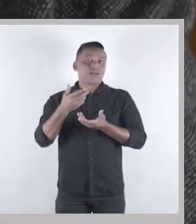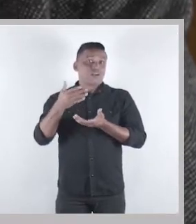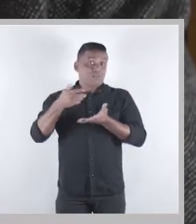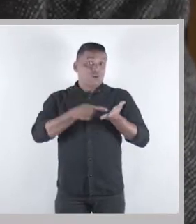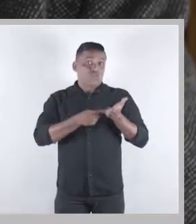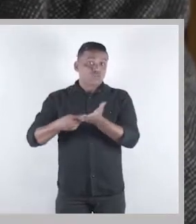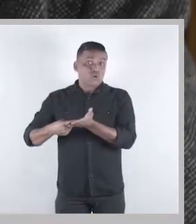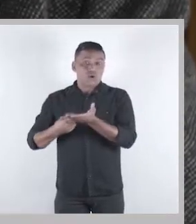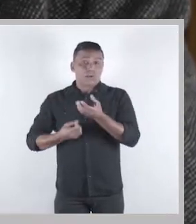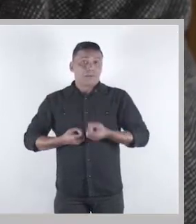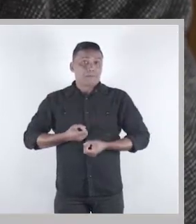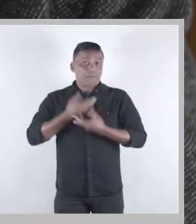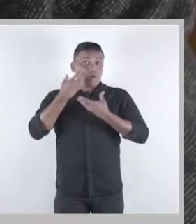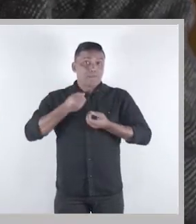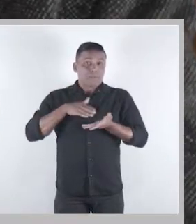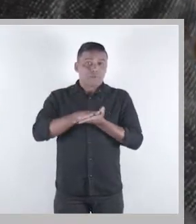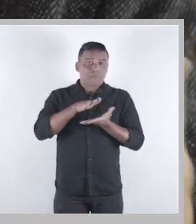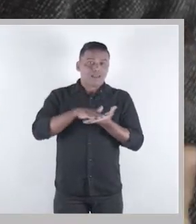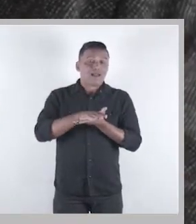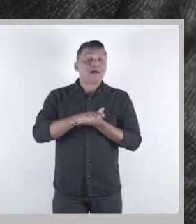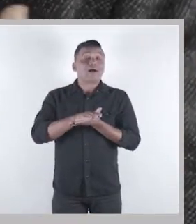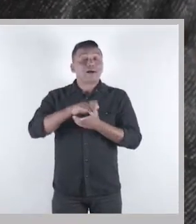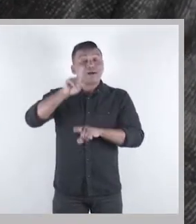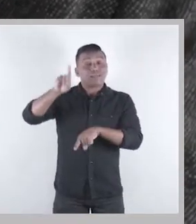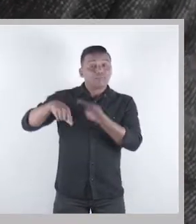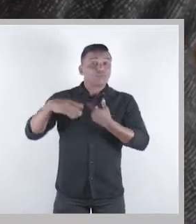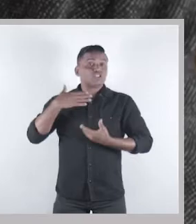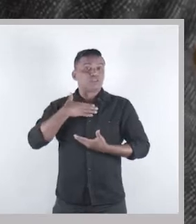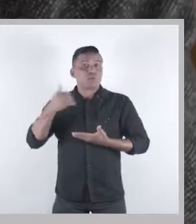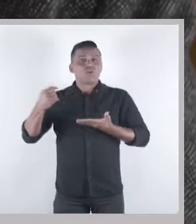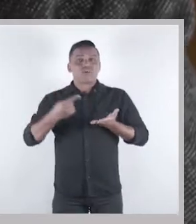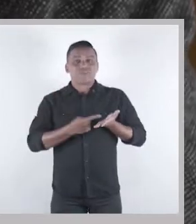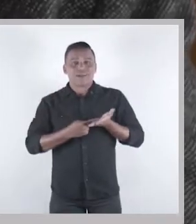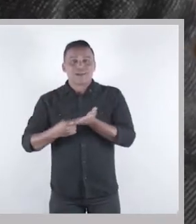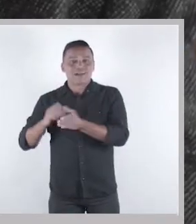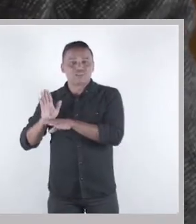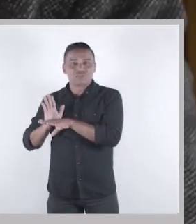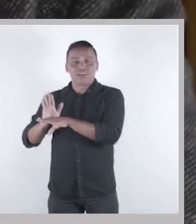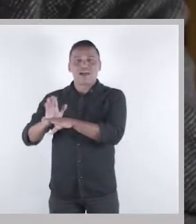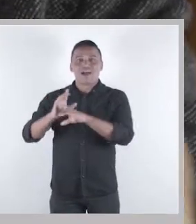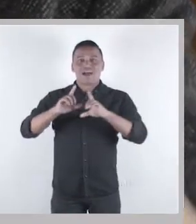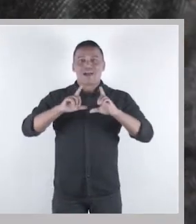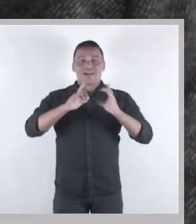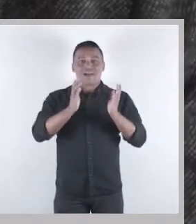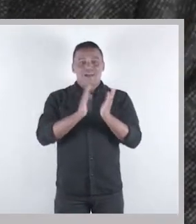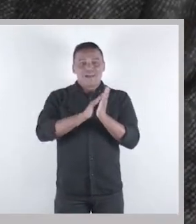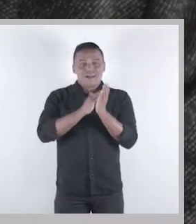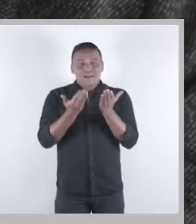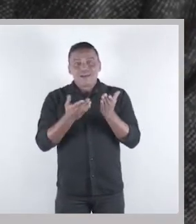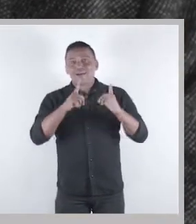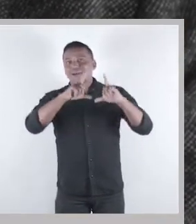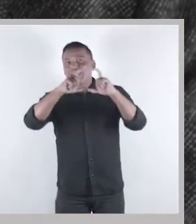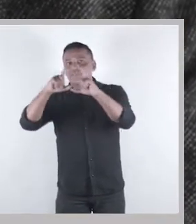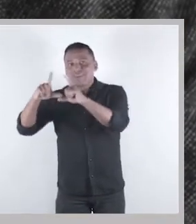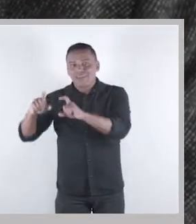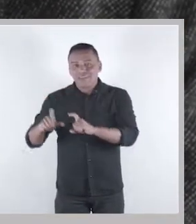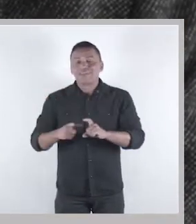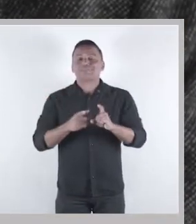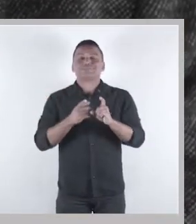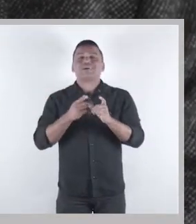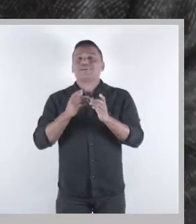revista e para eu convidar poetas é para ser um espécie de um curador de poesia brasileira no